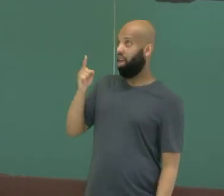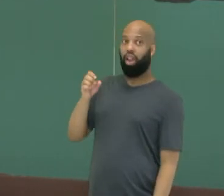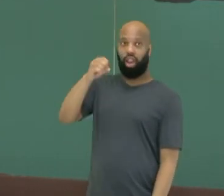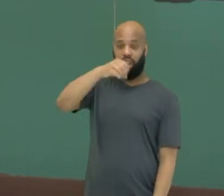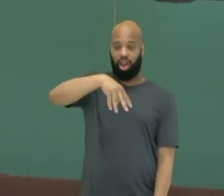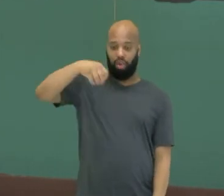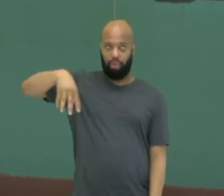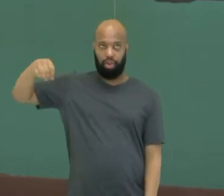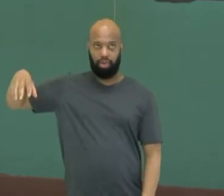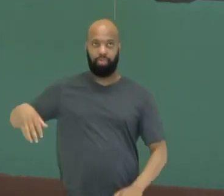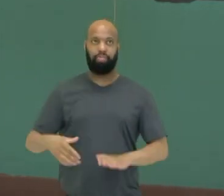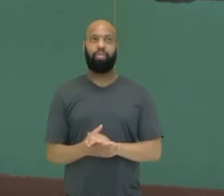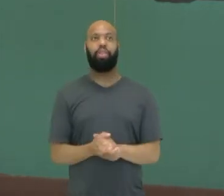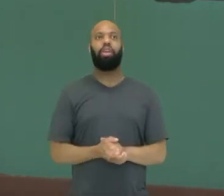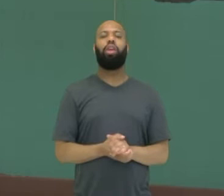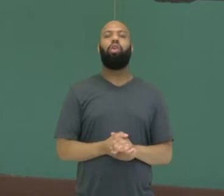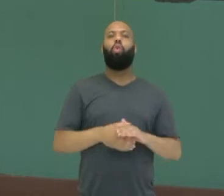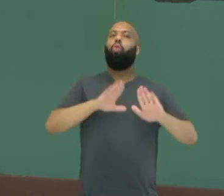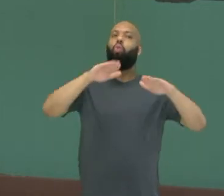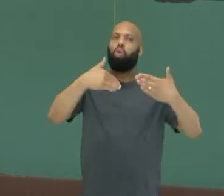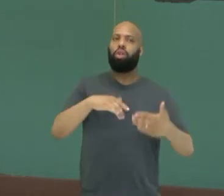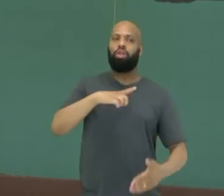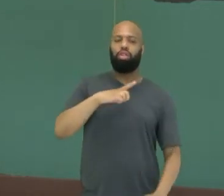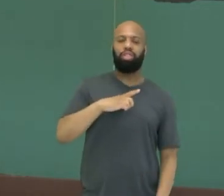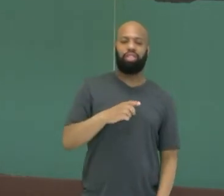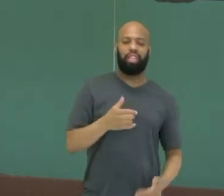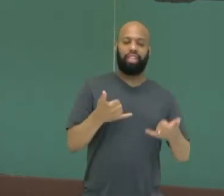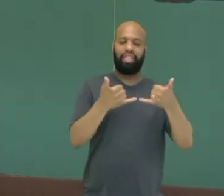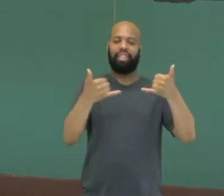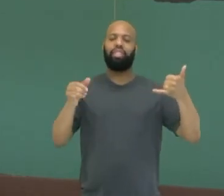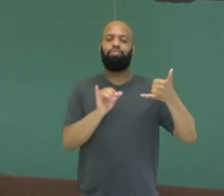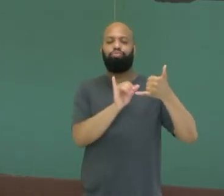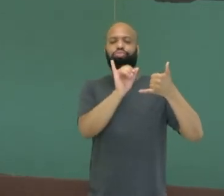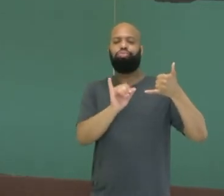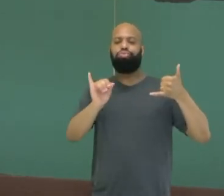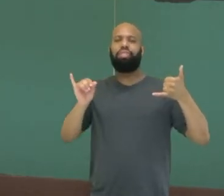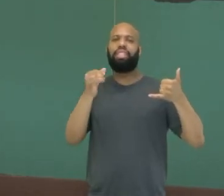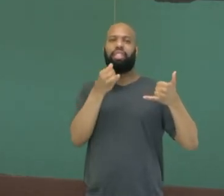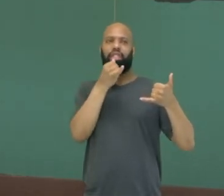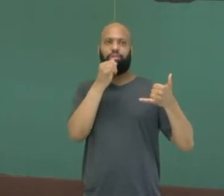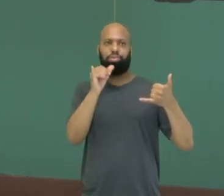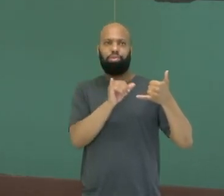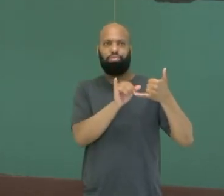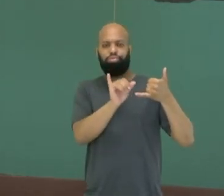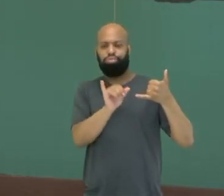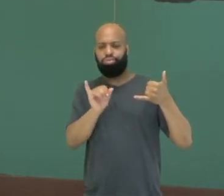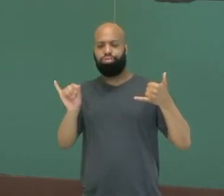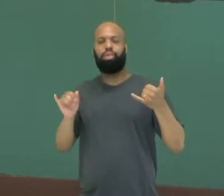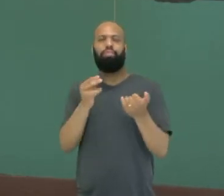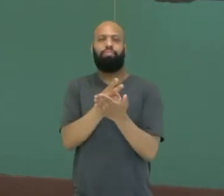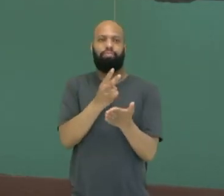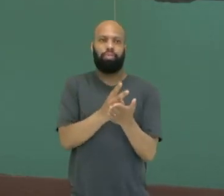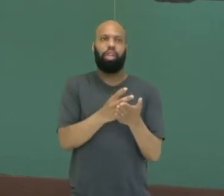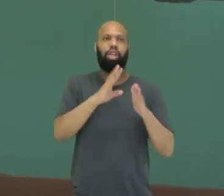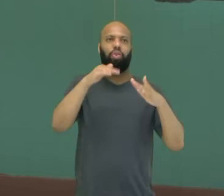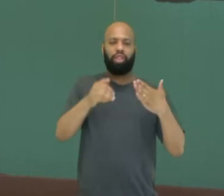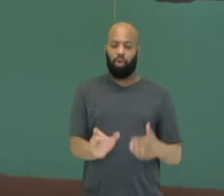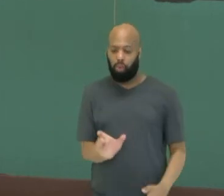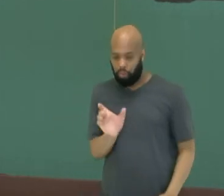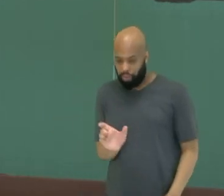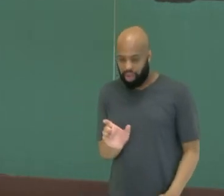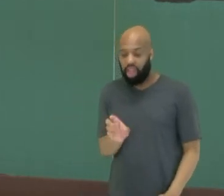lâmpadas. A corrente que passa por todos os componentes é a mesma. Então, aquela pilha vai alimentar todas as 2